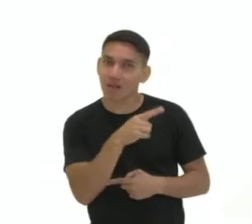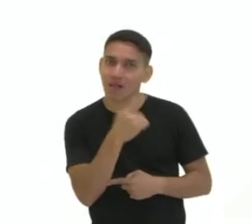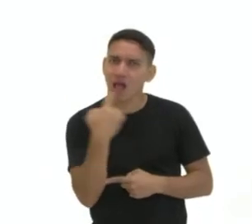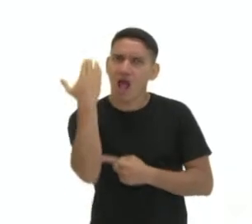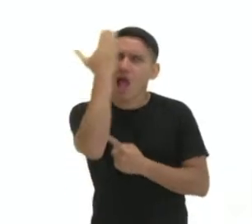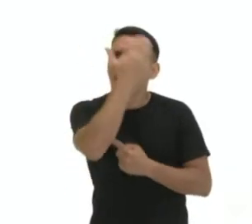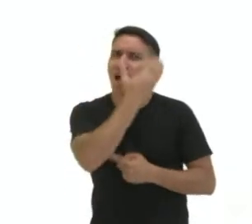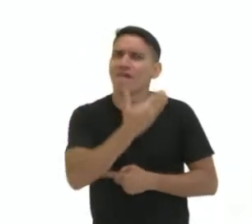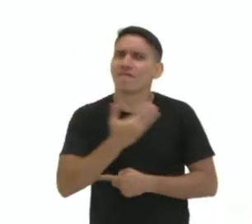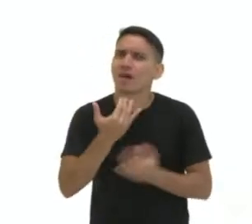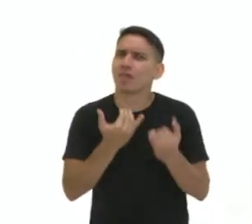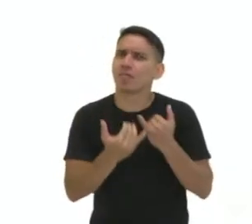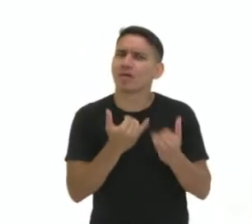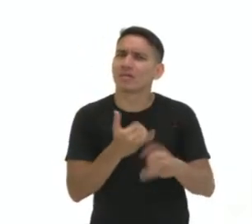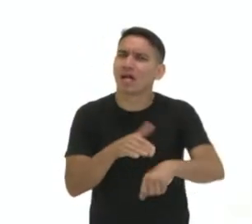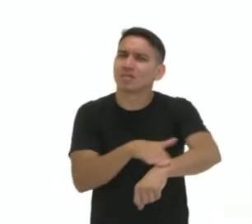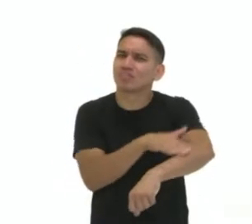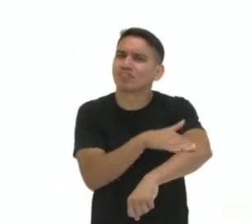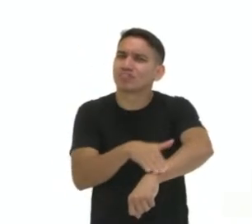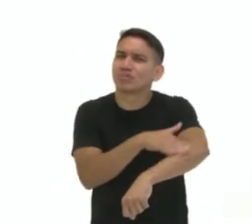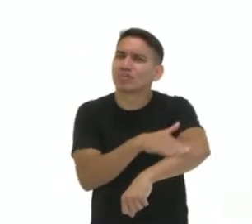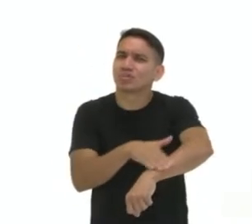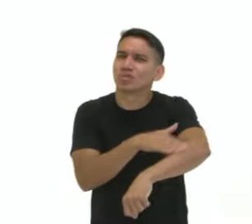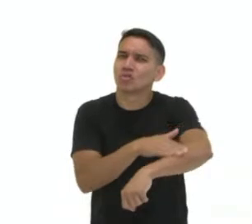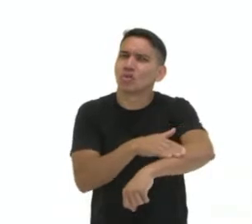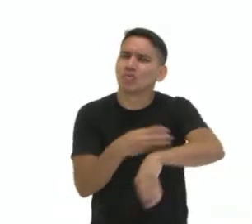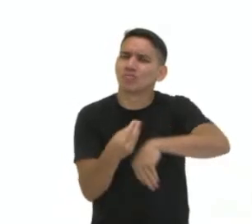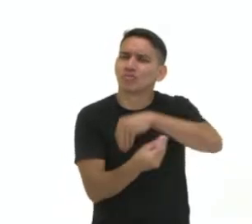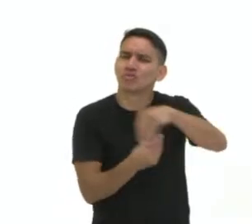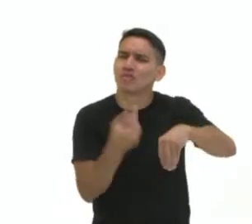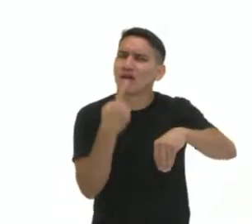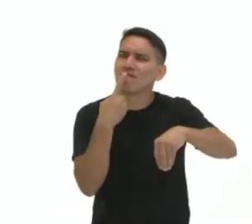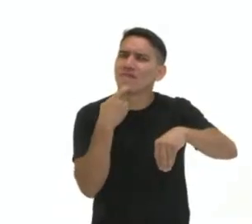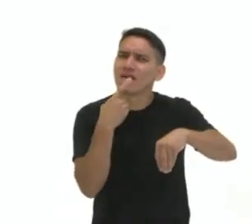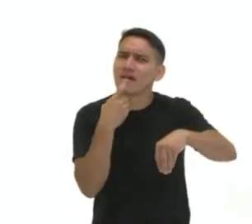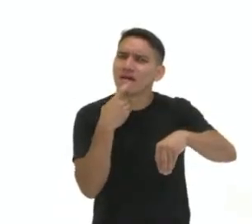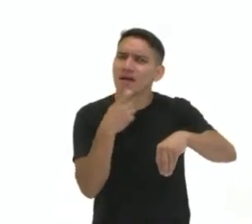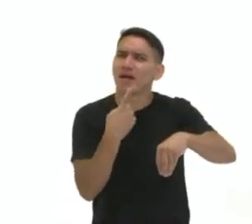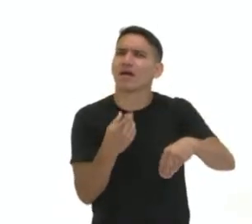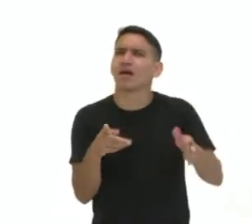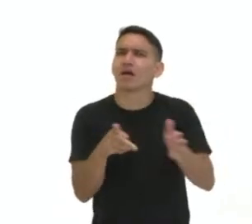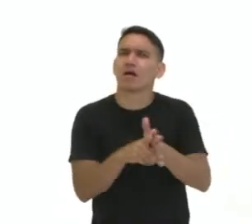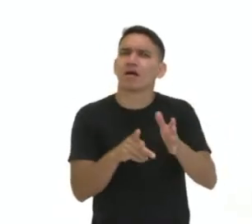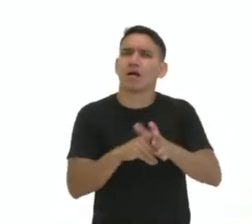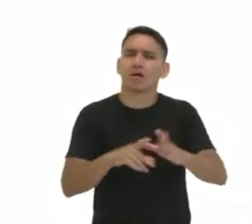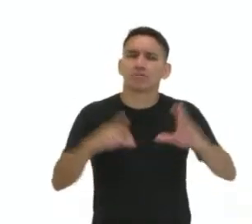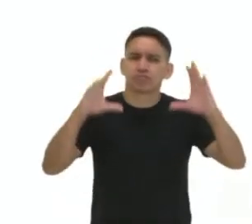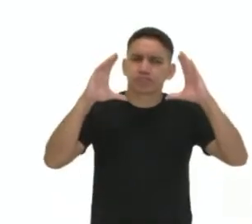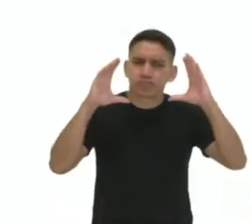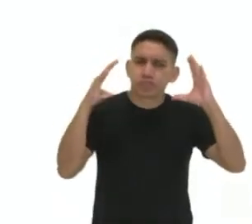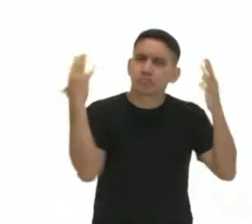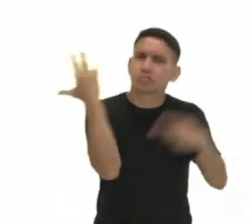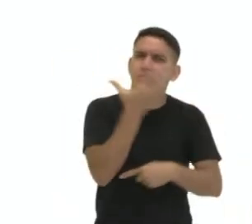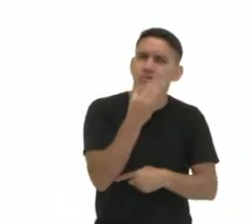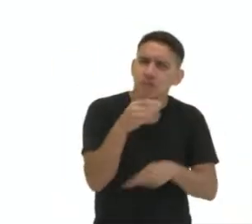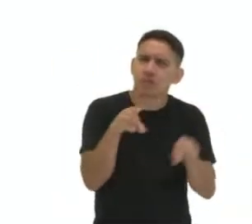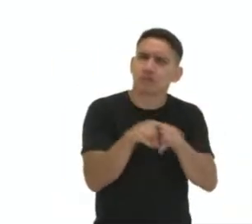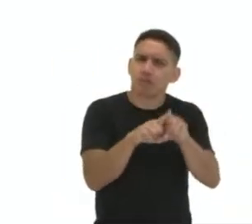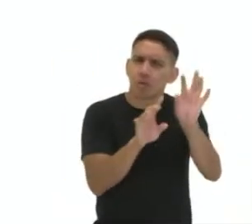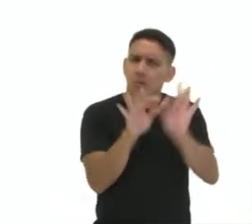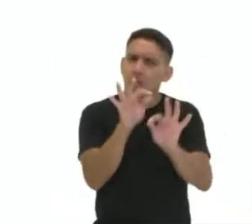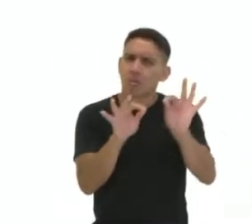serem pardos, um tanto avermelhados, de bons rostos e bons narizes,